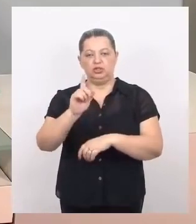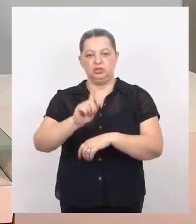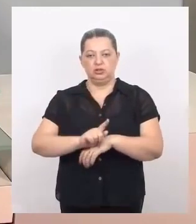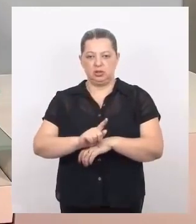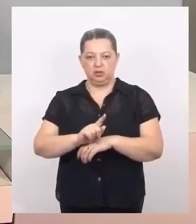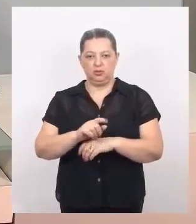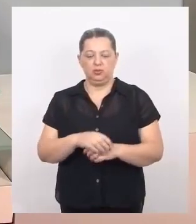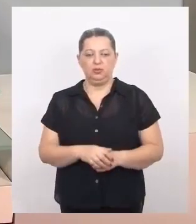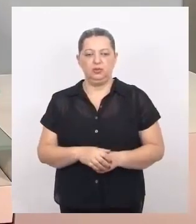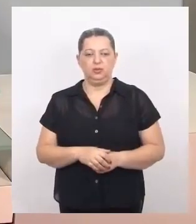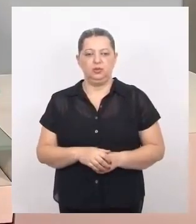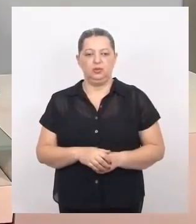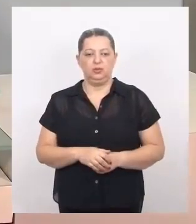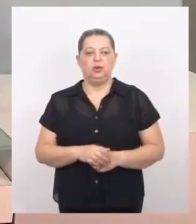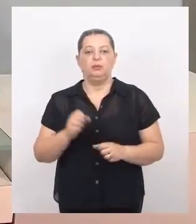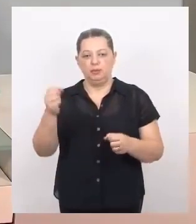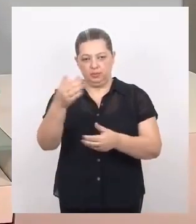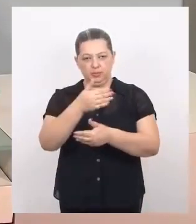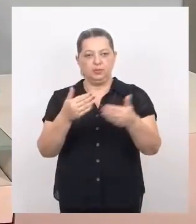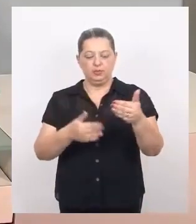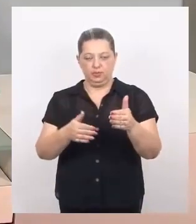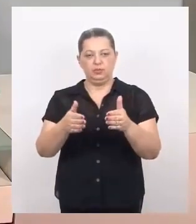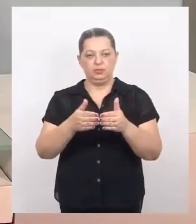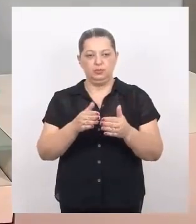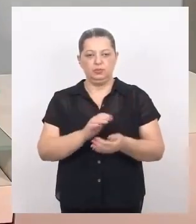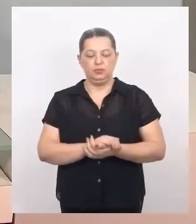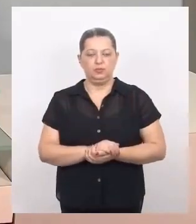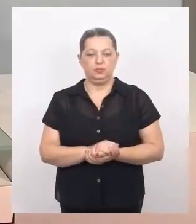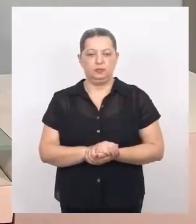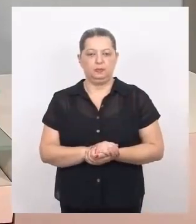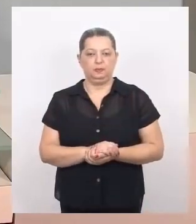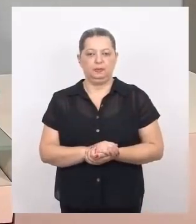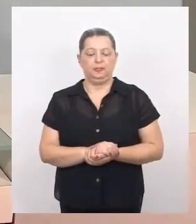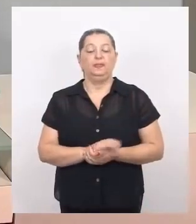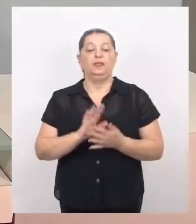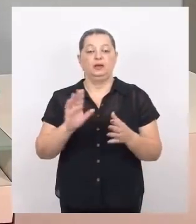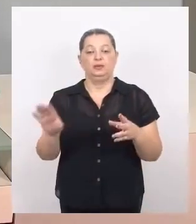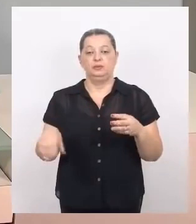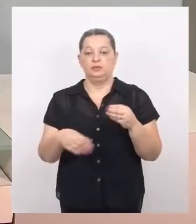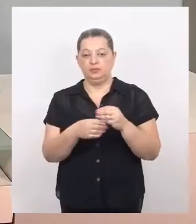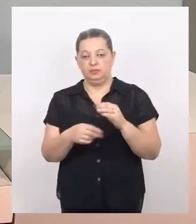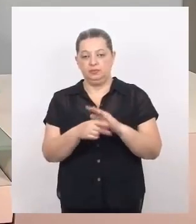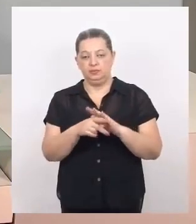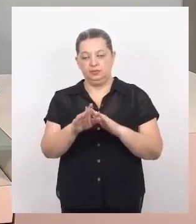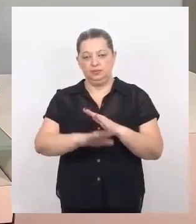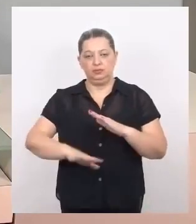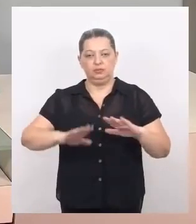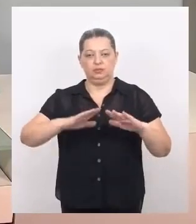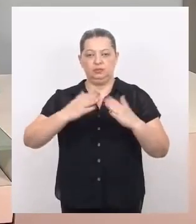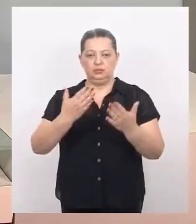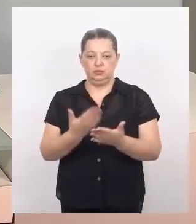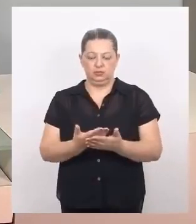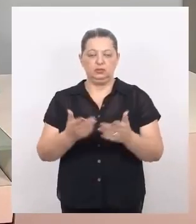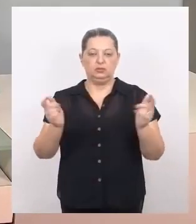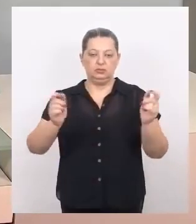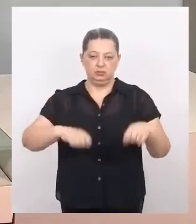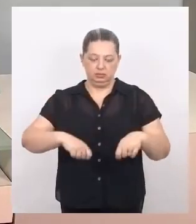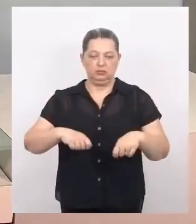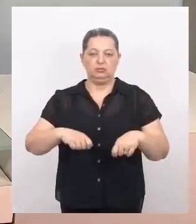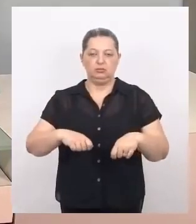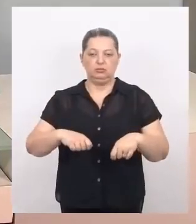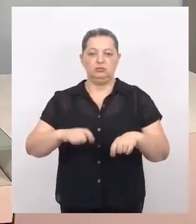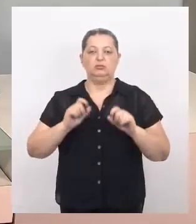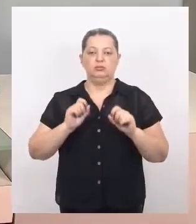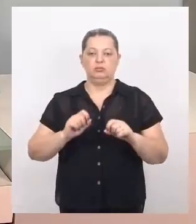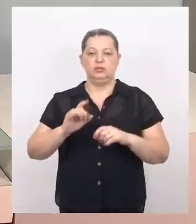Pode passar o PPT. Então, atribuição em nível de escola, quem vai poder realizar a atribuição em nível de escola